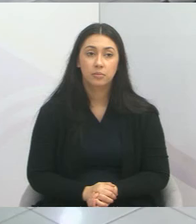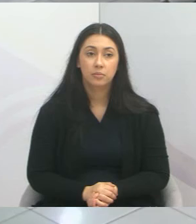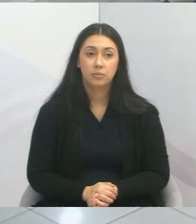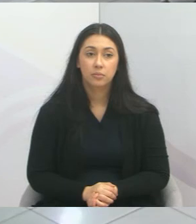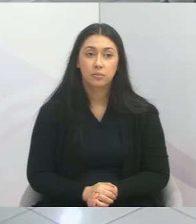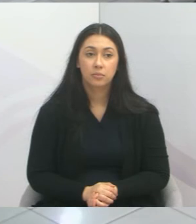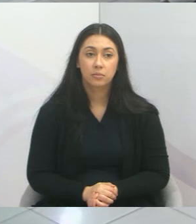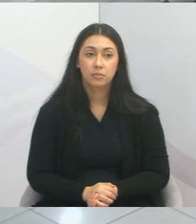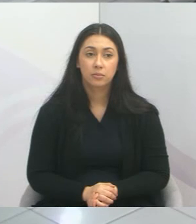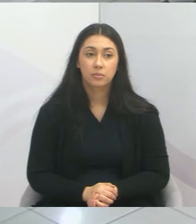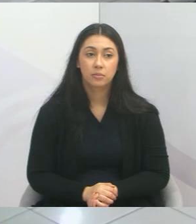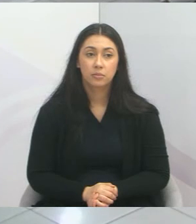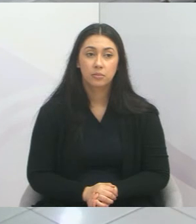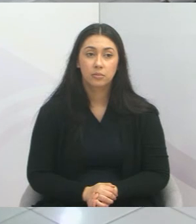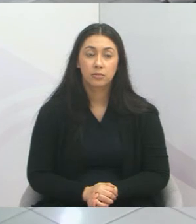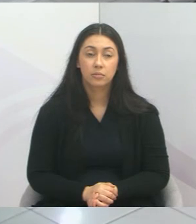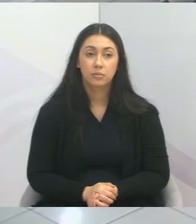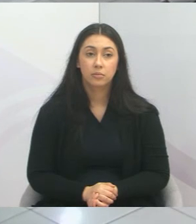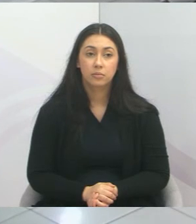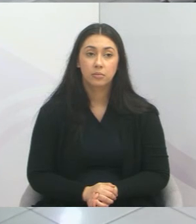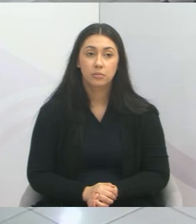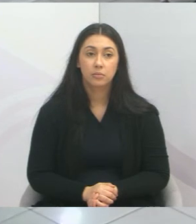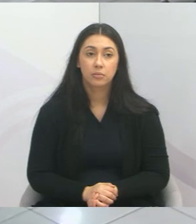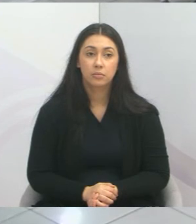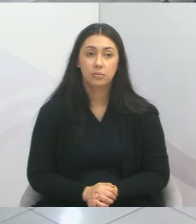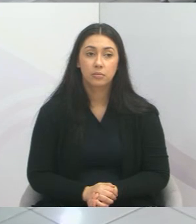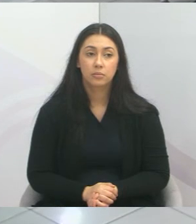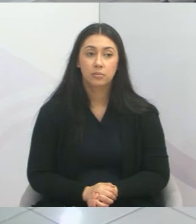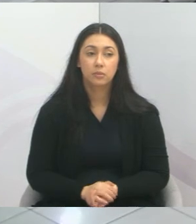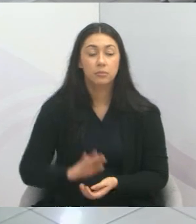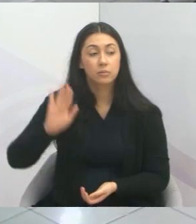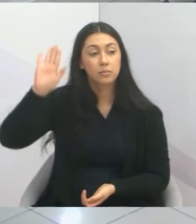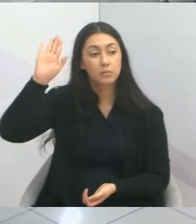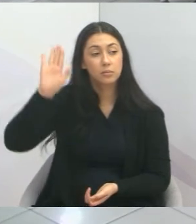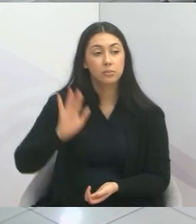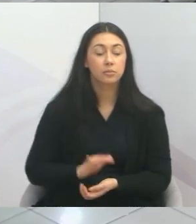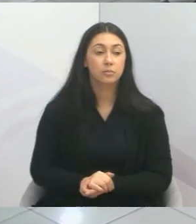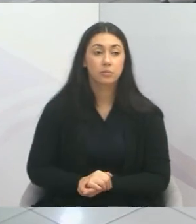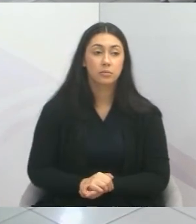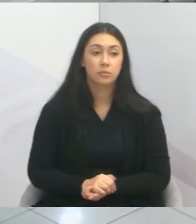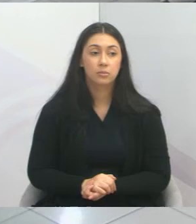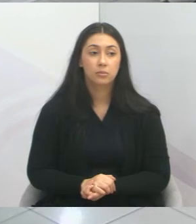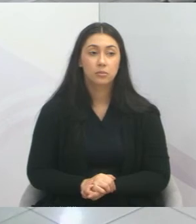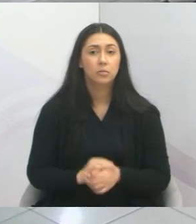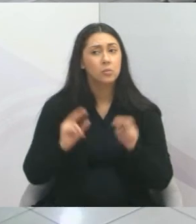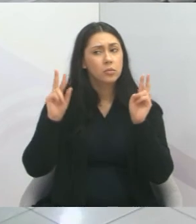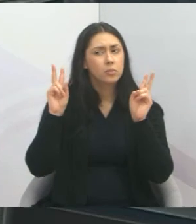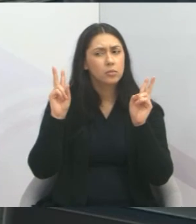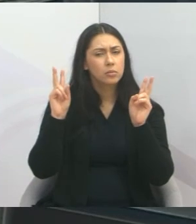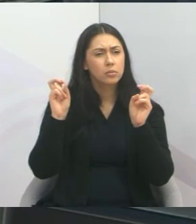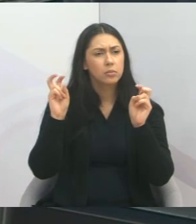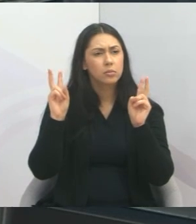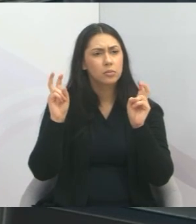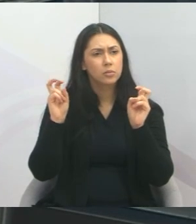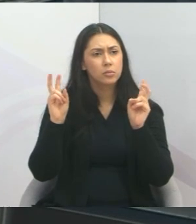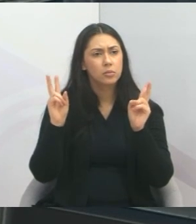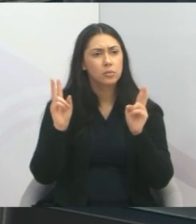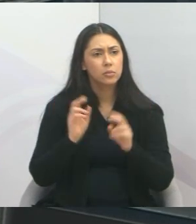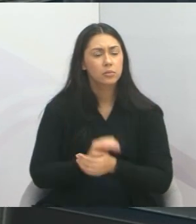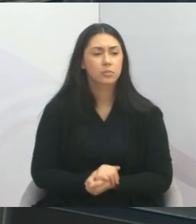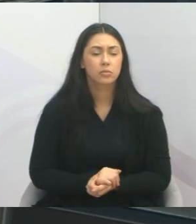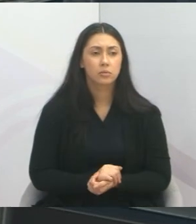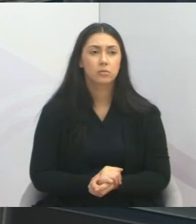E aí o seu Presidente é um tema que